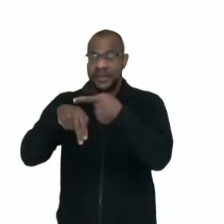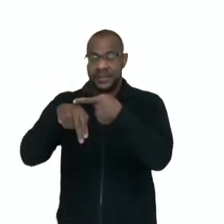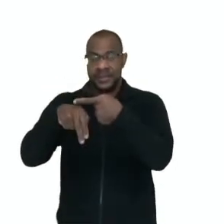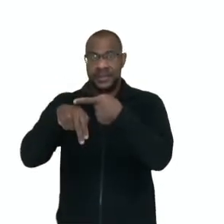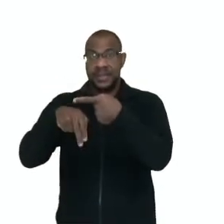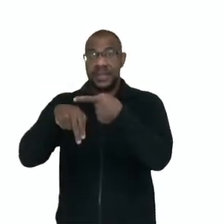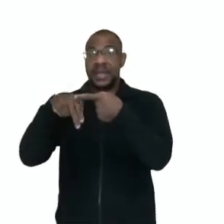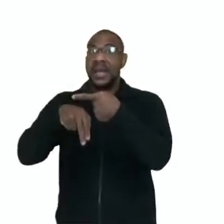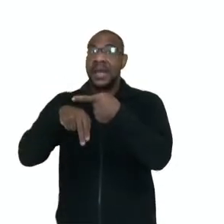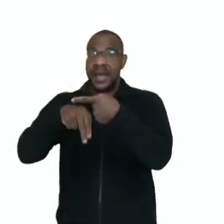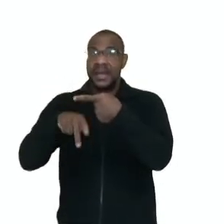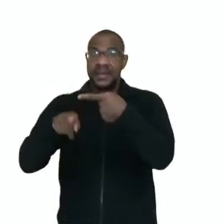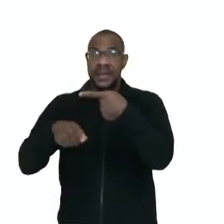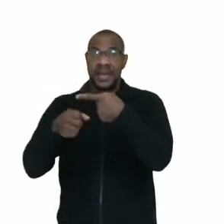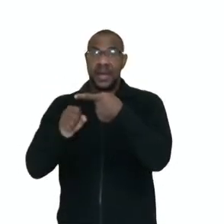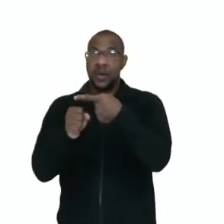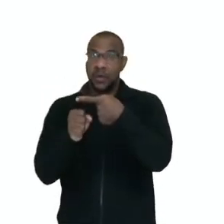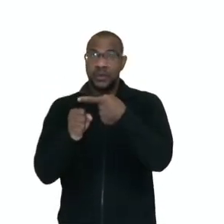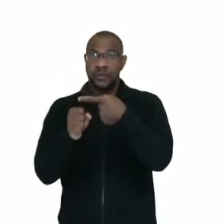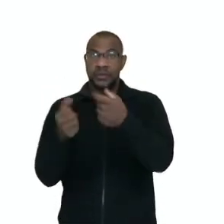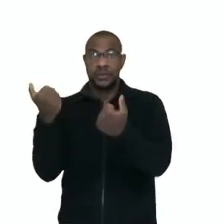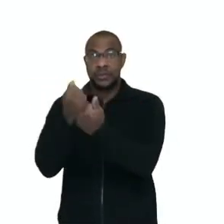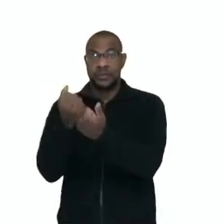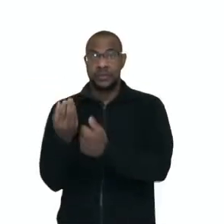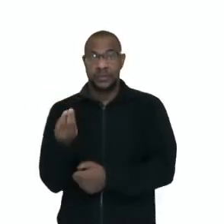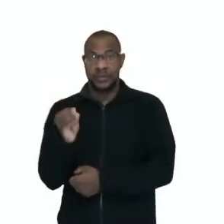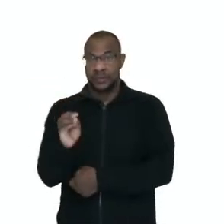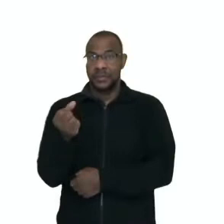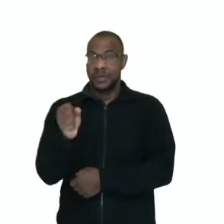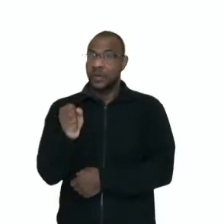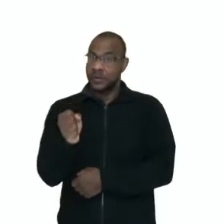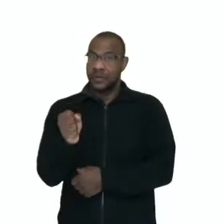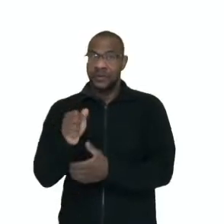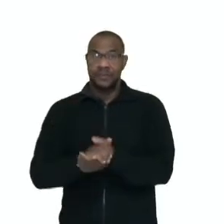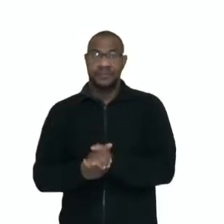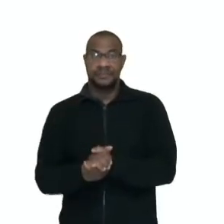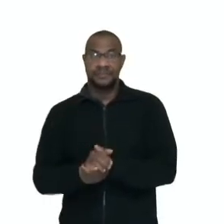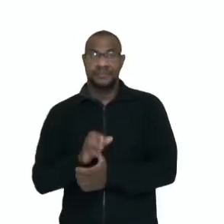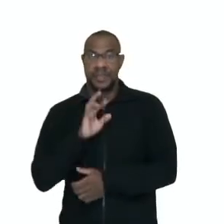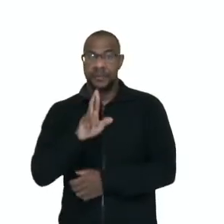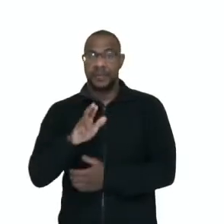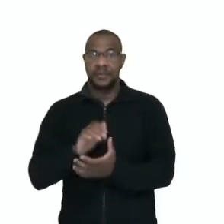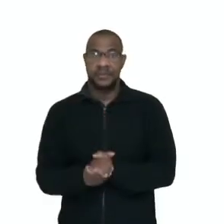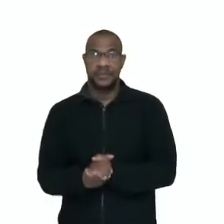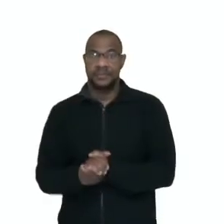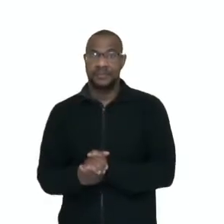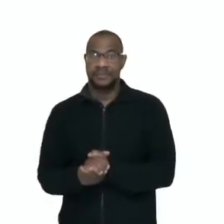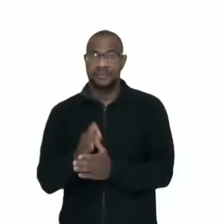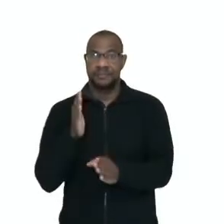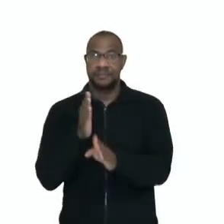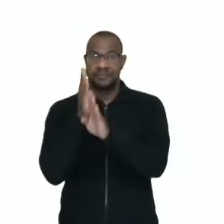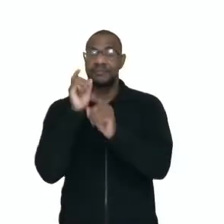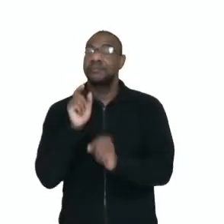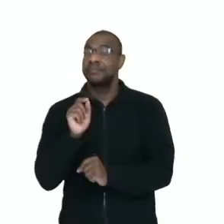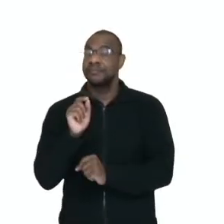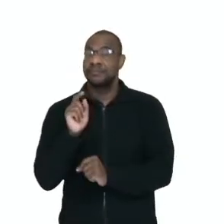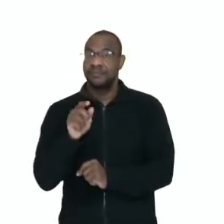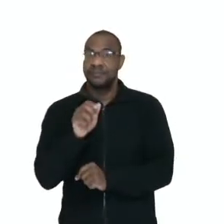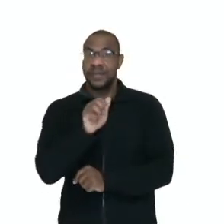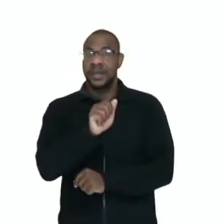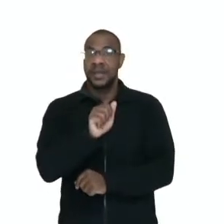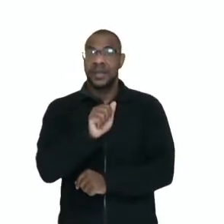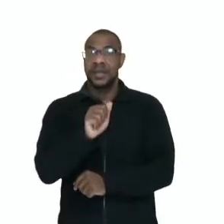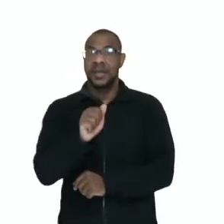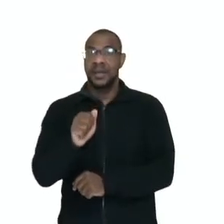Se N é 8, então o 360 dividido por 8, eu descubro que o ângulo central de um octógono